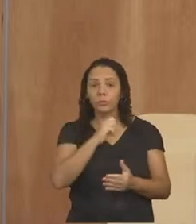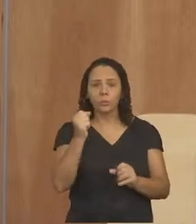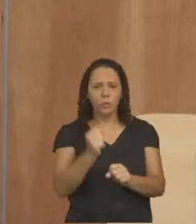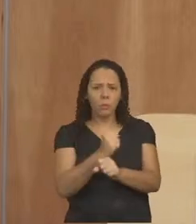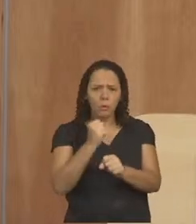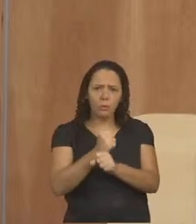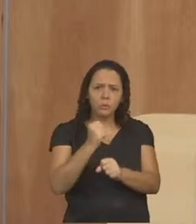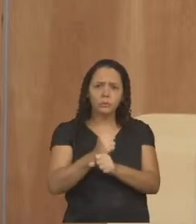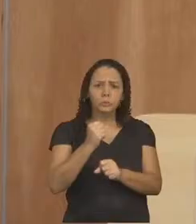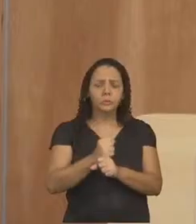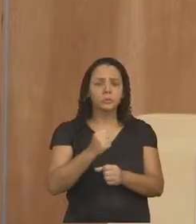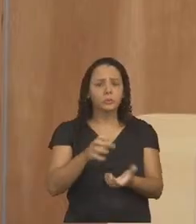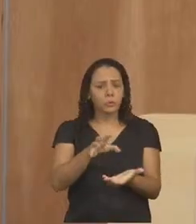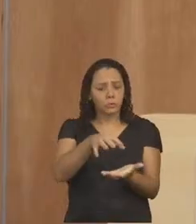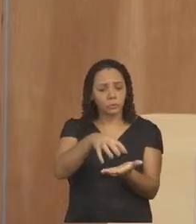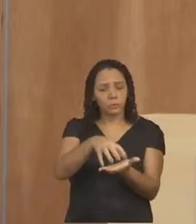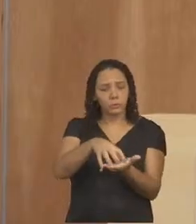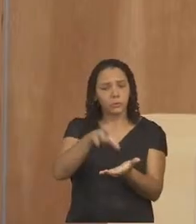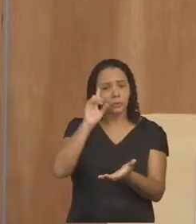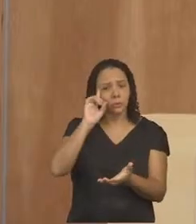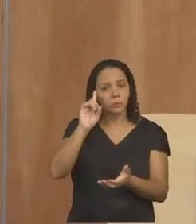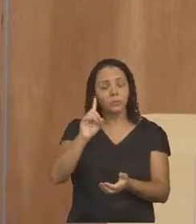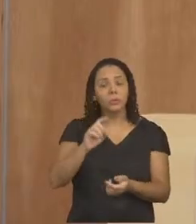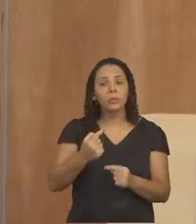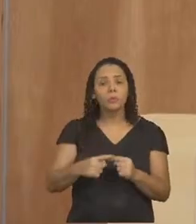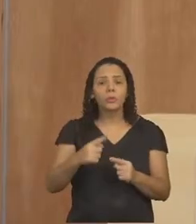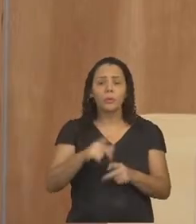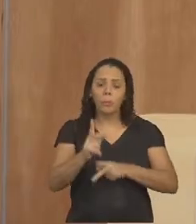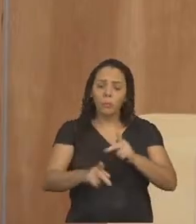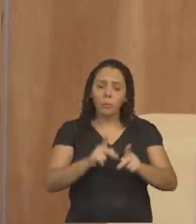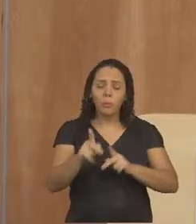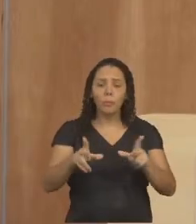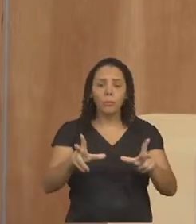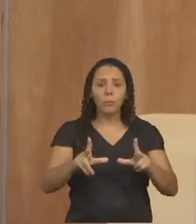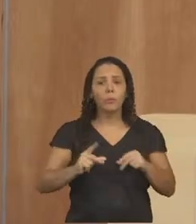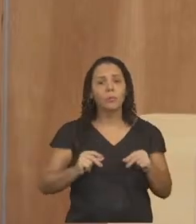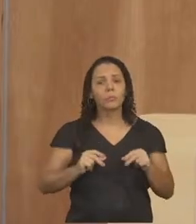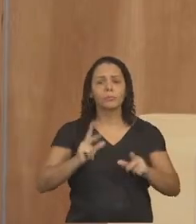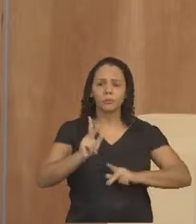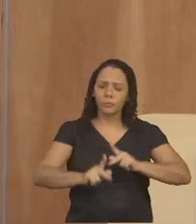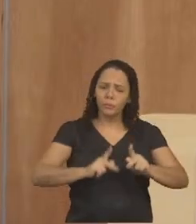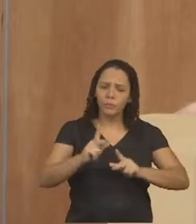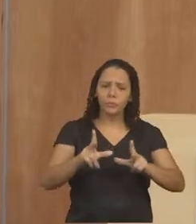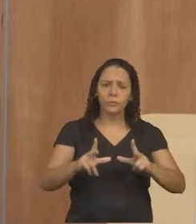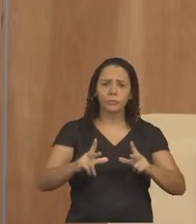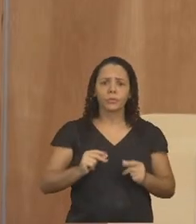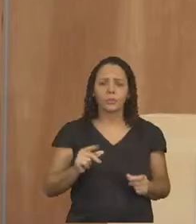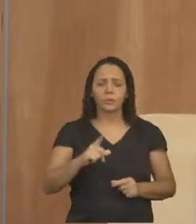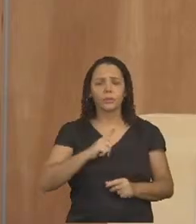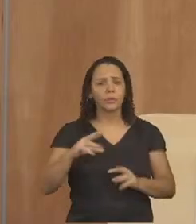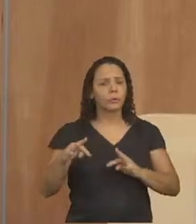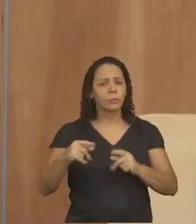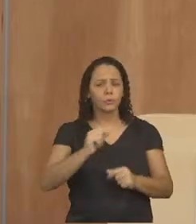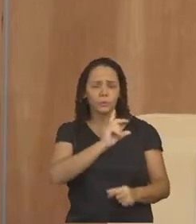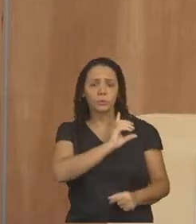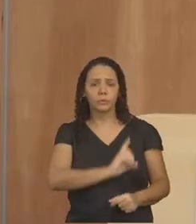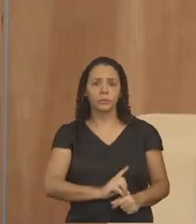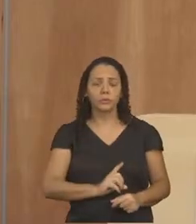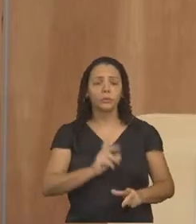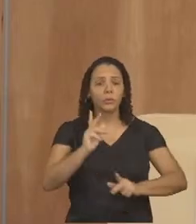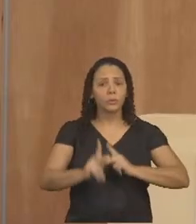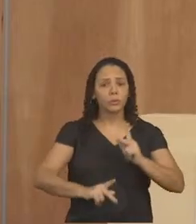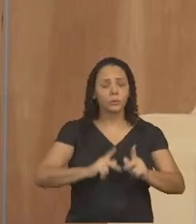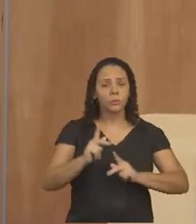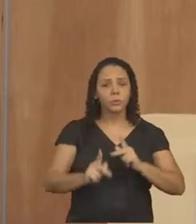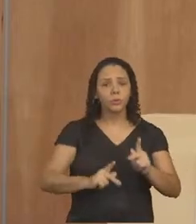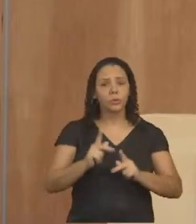do centro-dia, porque é uma população que merece, não é? A população que merece ter todos os direitos, e uma